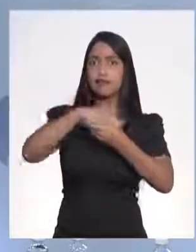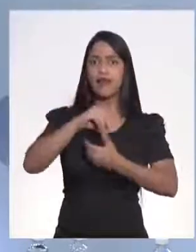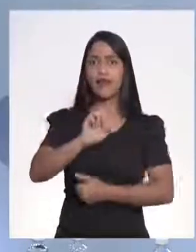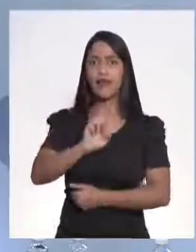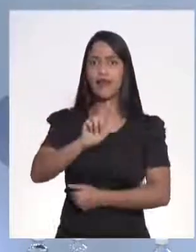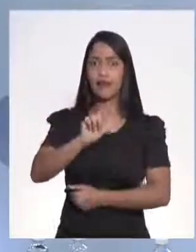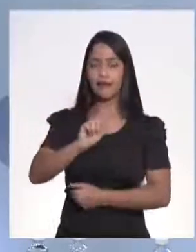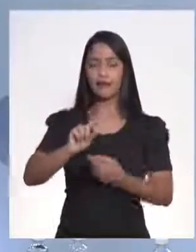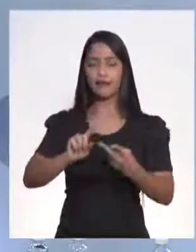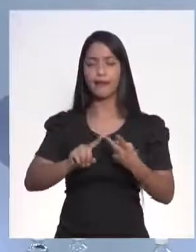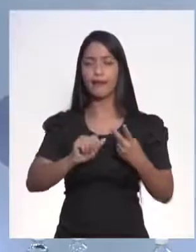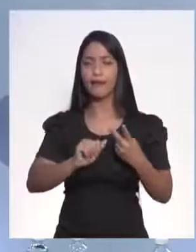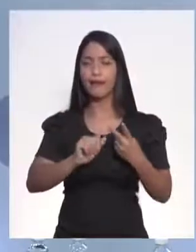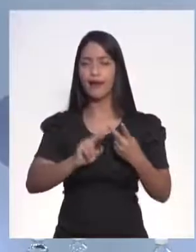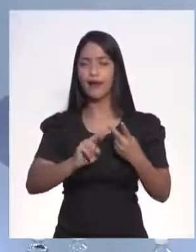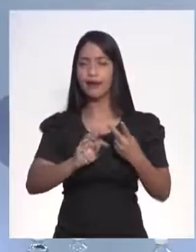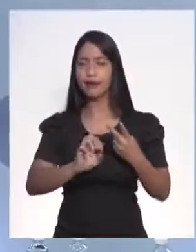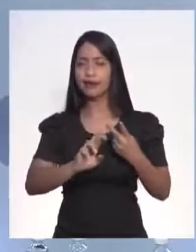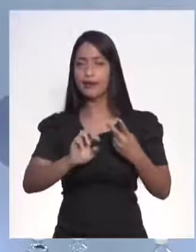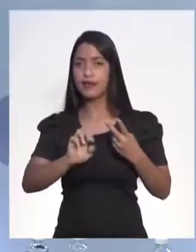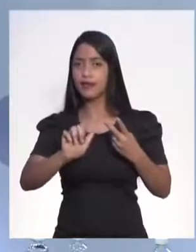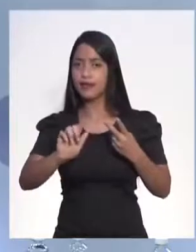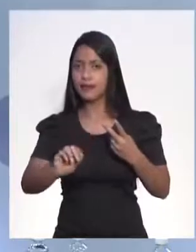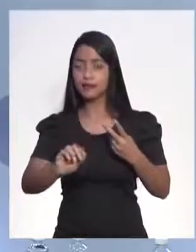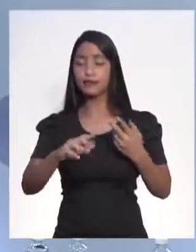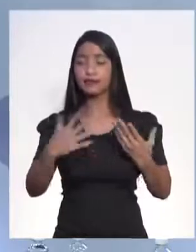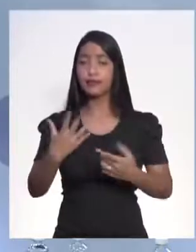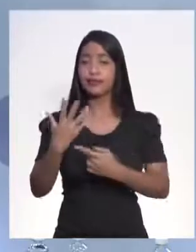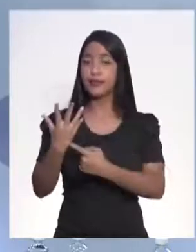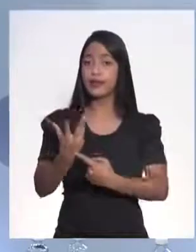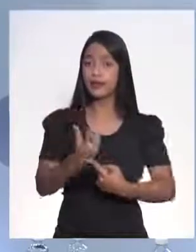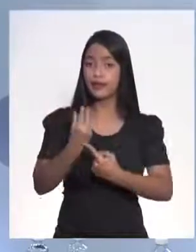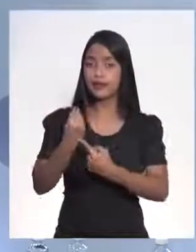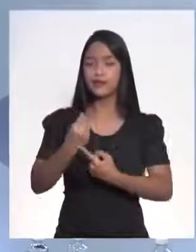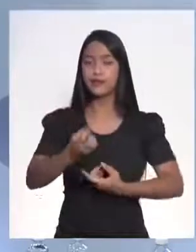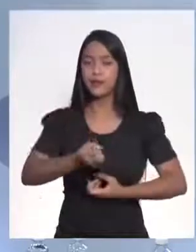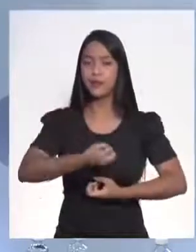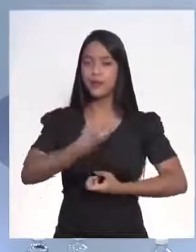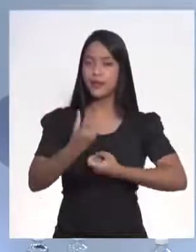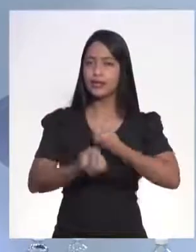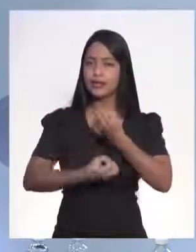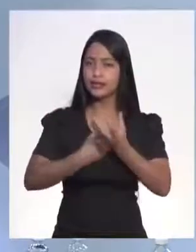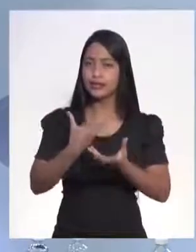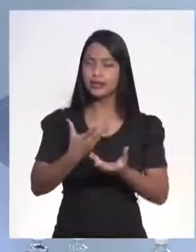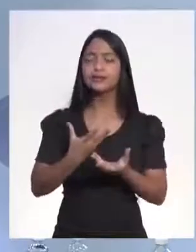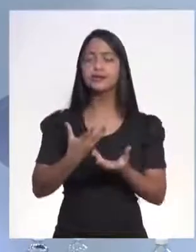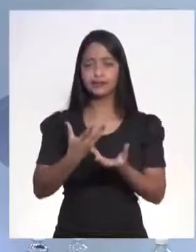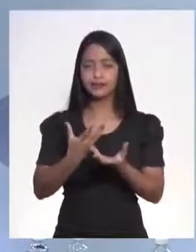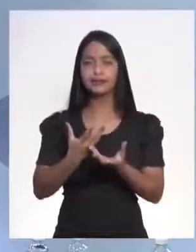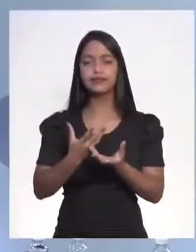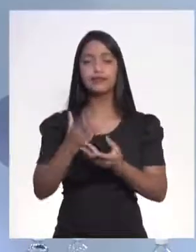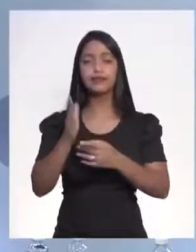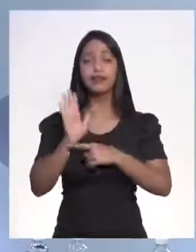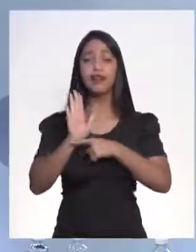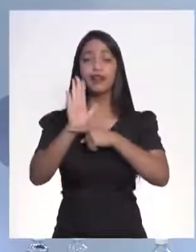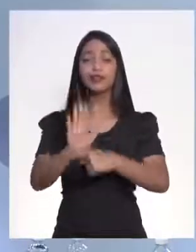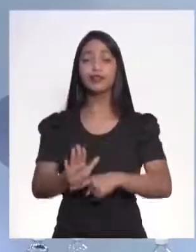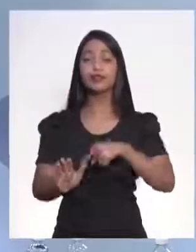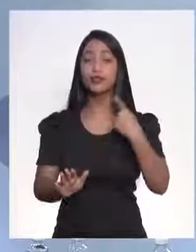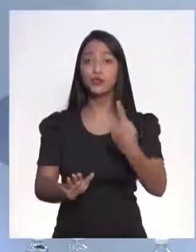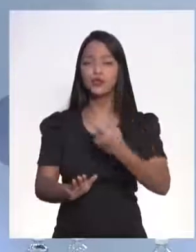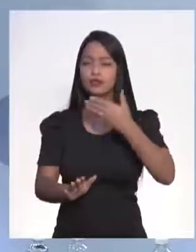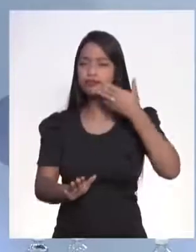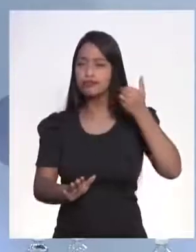Alter Ego tudo que estava dentro gente olha a arte à poesia no caso o gênero poema pode ajudar-nos a